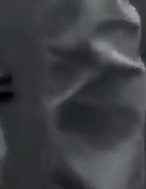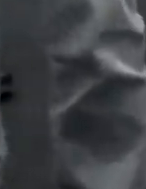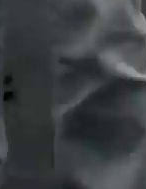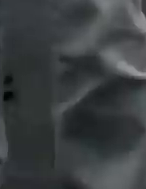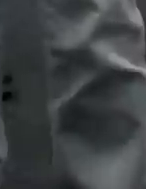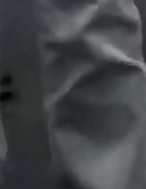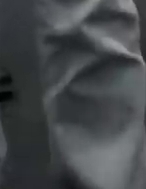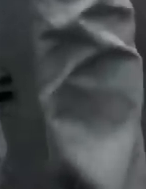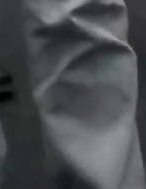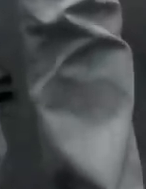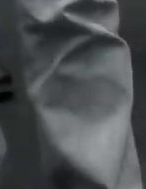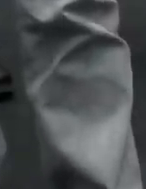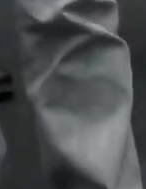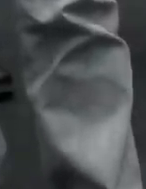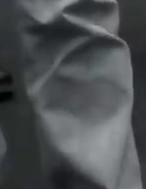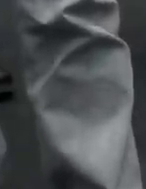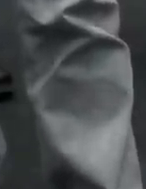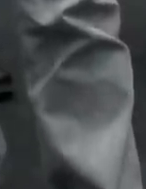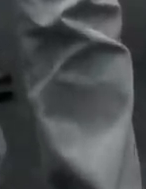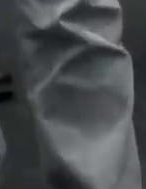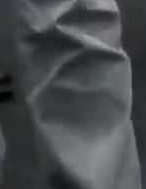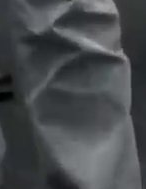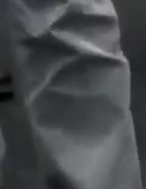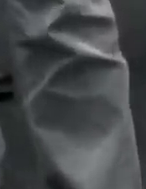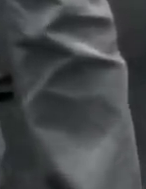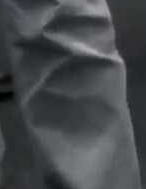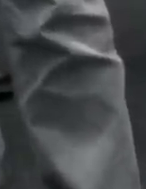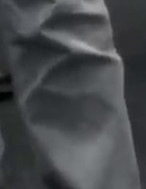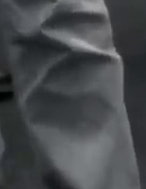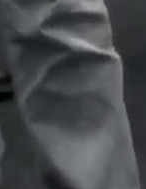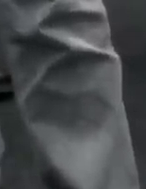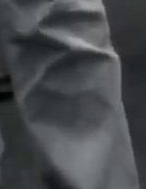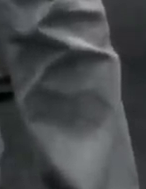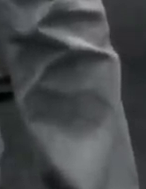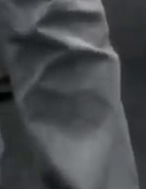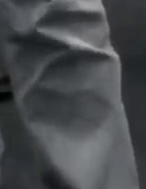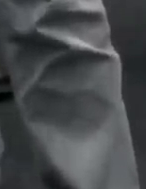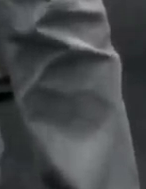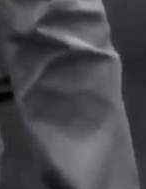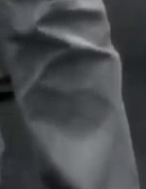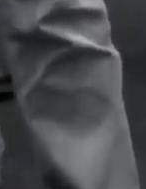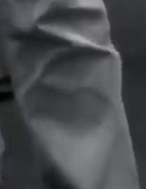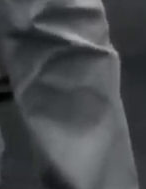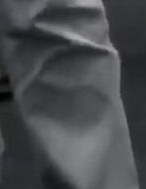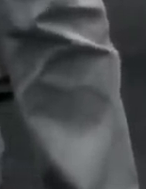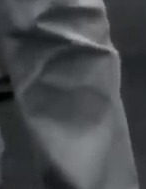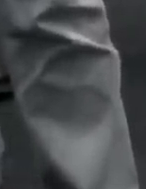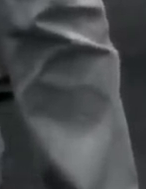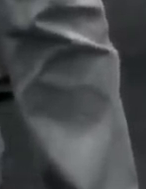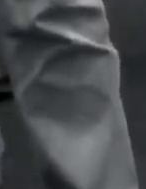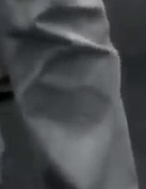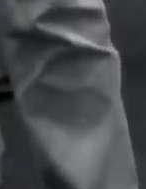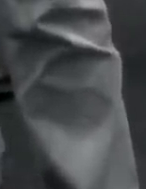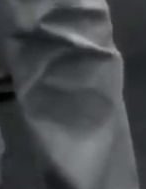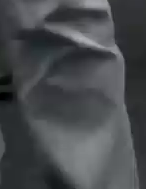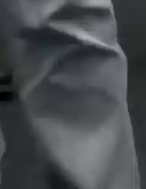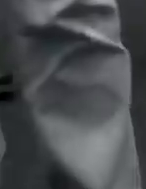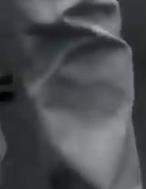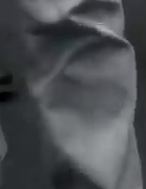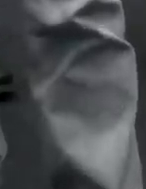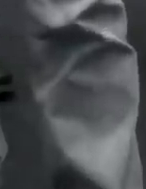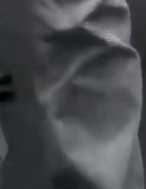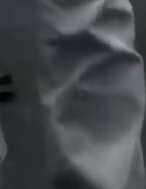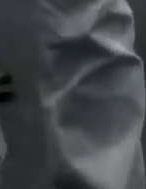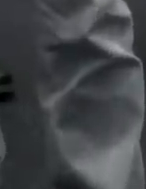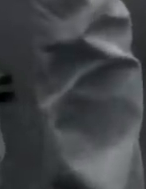jurídico que pode cair a qualquer momento vários colegas estão sendo chamado lá na dvp para diminuir sua Gretchen